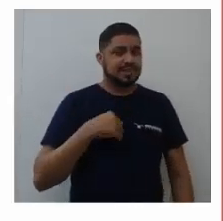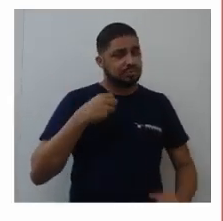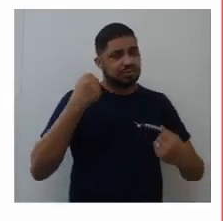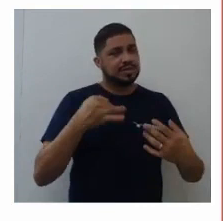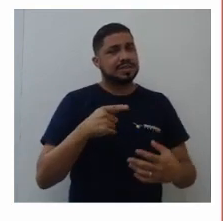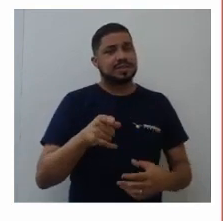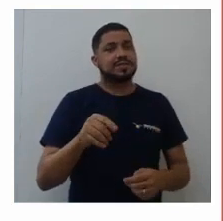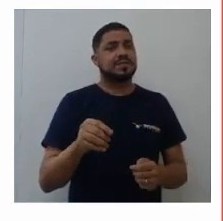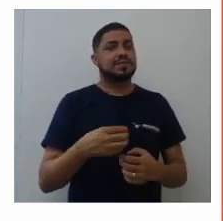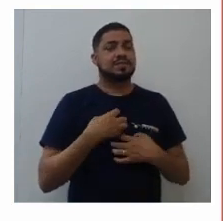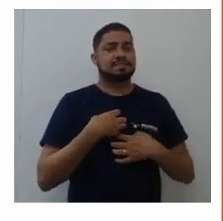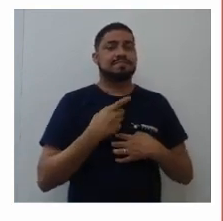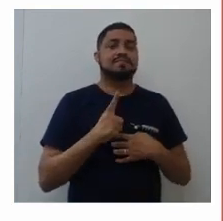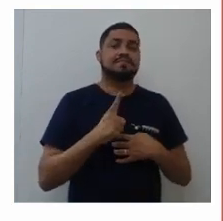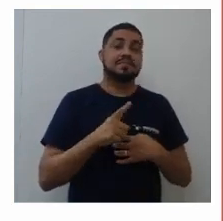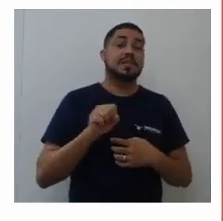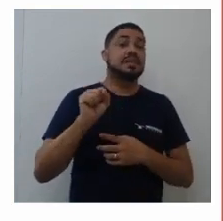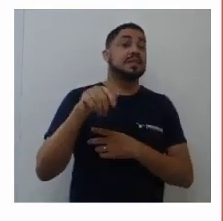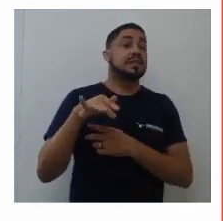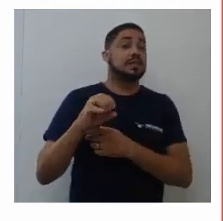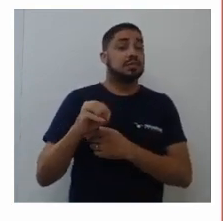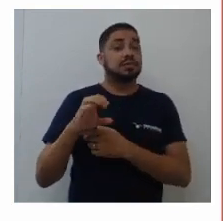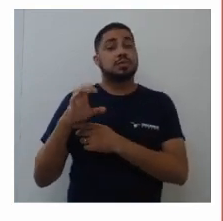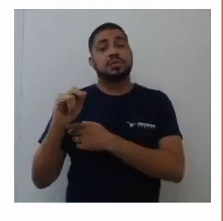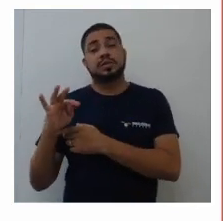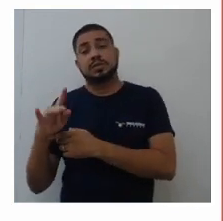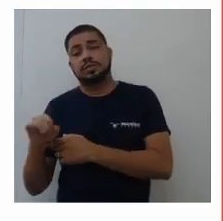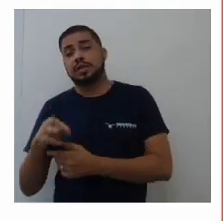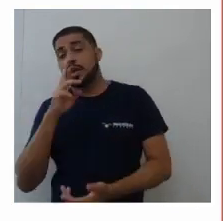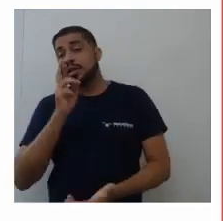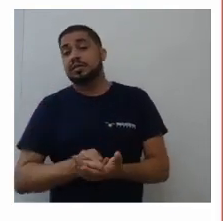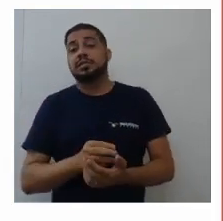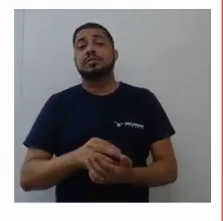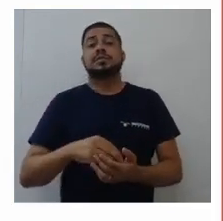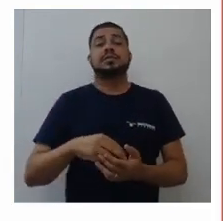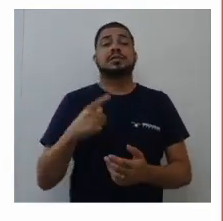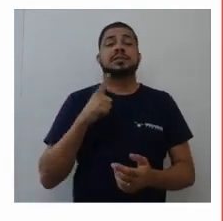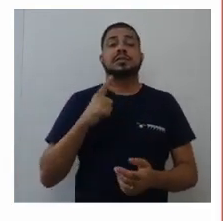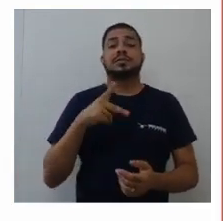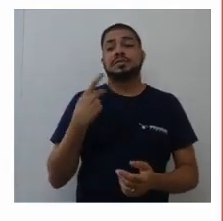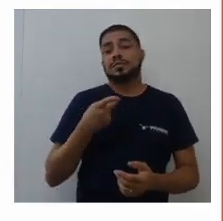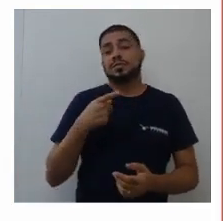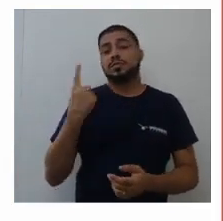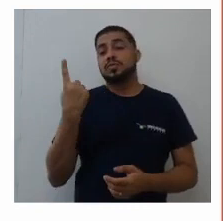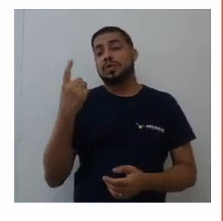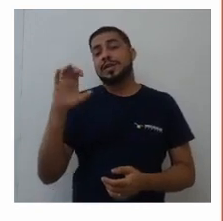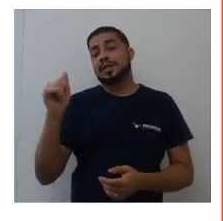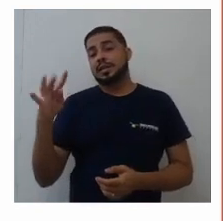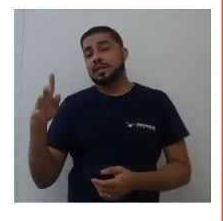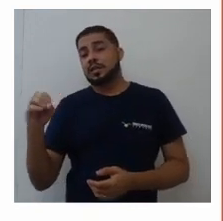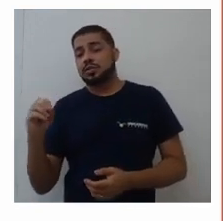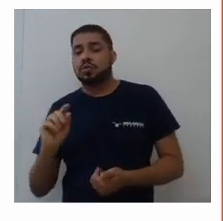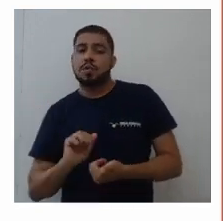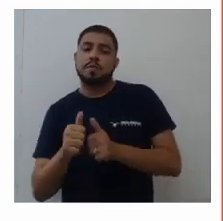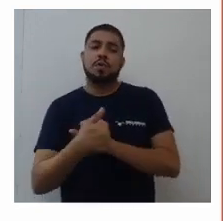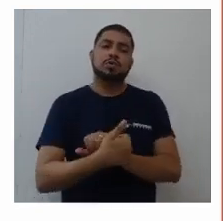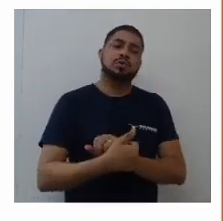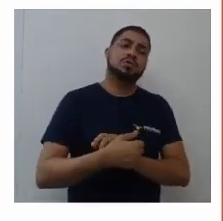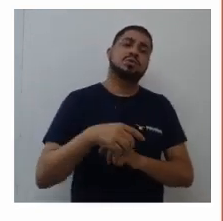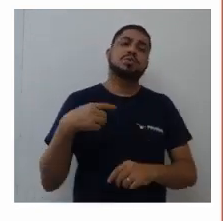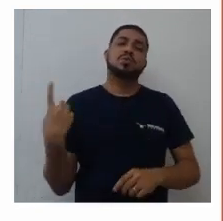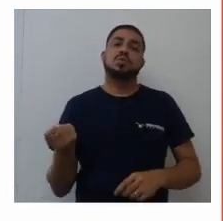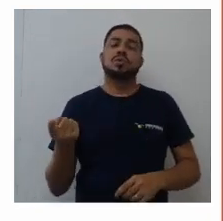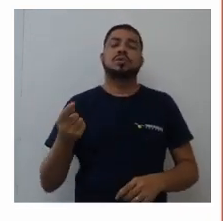João? O seno e cosseno são razões que tratam de um cateto oposto e o outro cateto